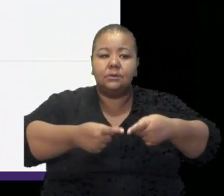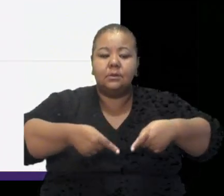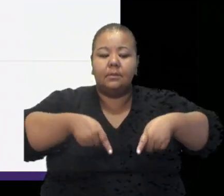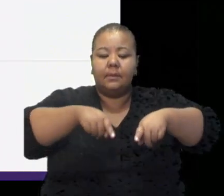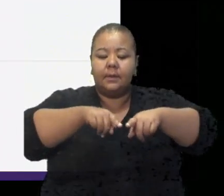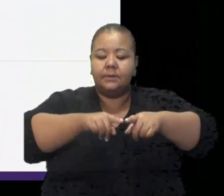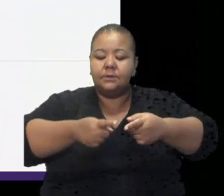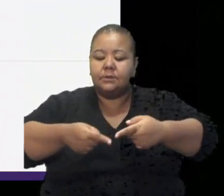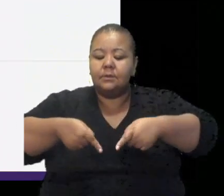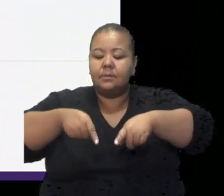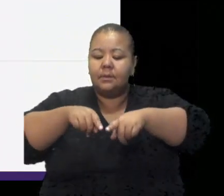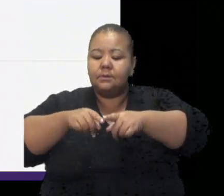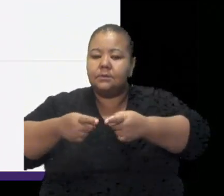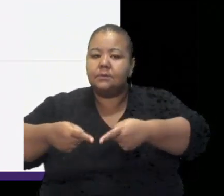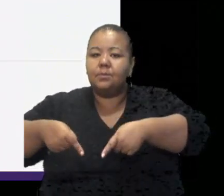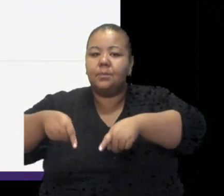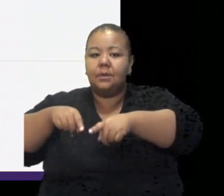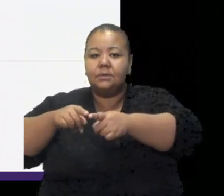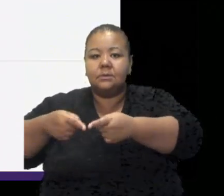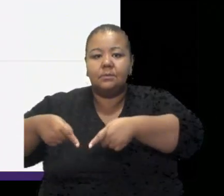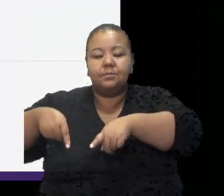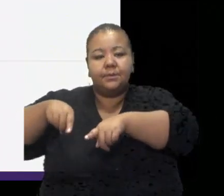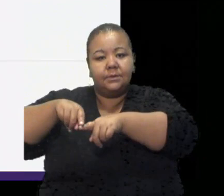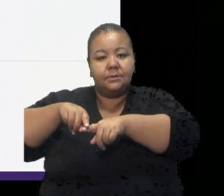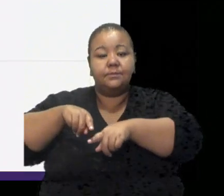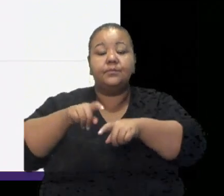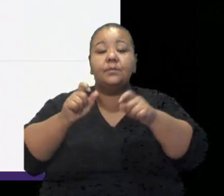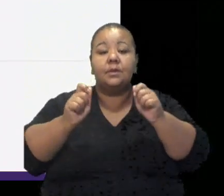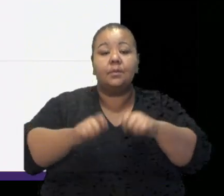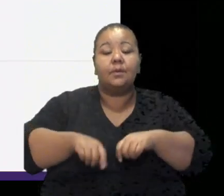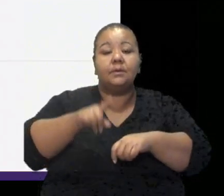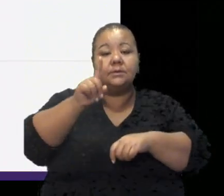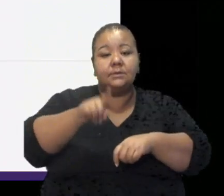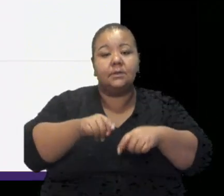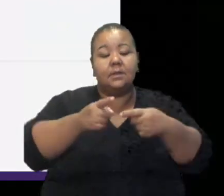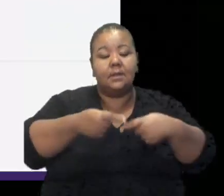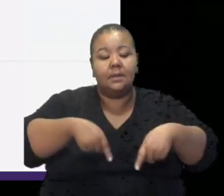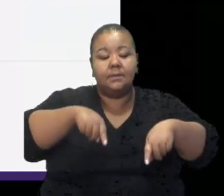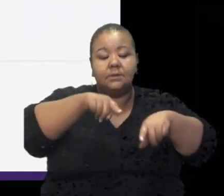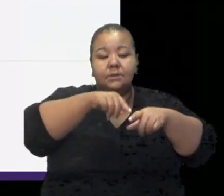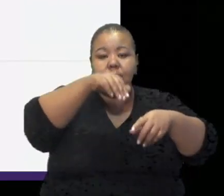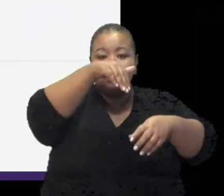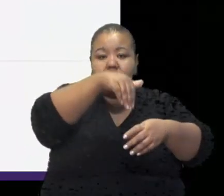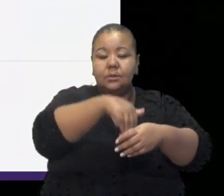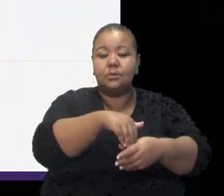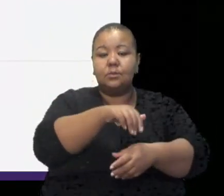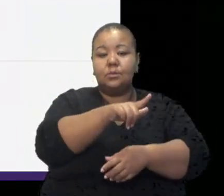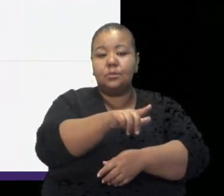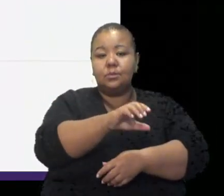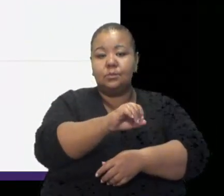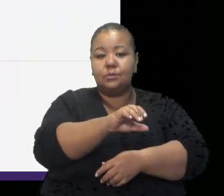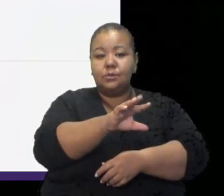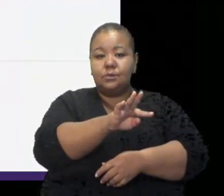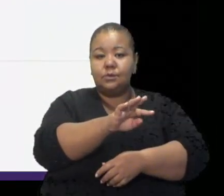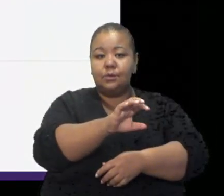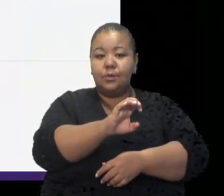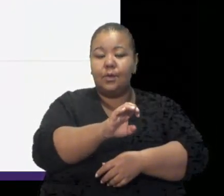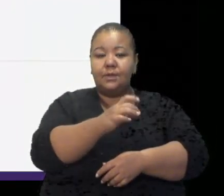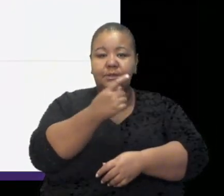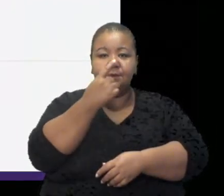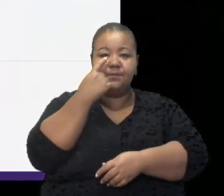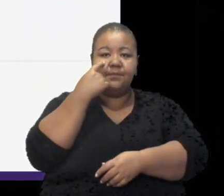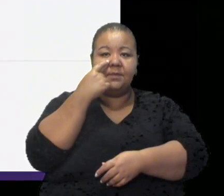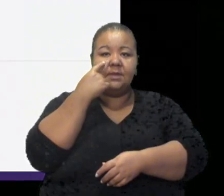que também acontece em larga escala. Eles podem ser repetitivos em lote, né? E aí a gente vai ver um flop